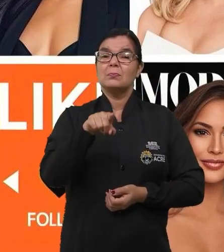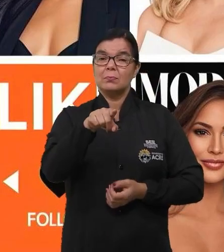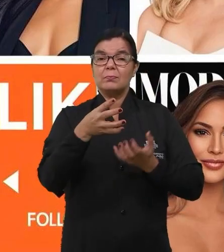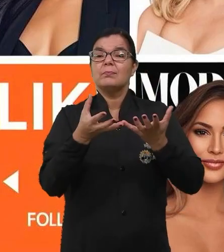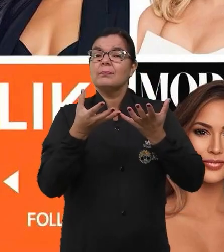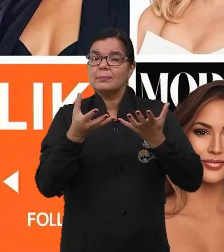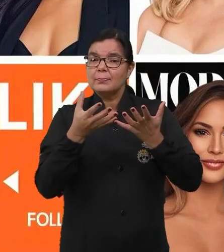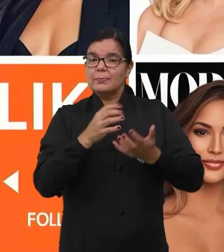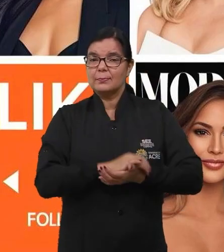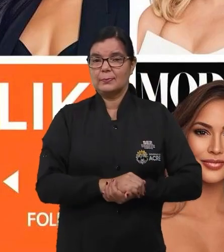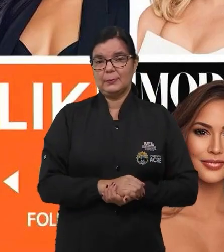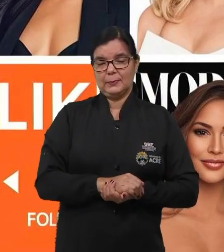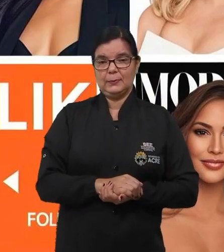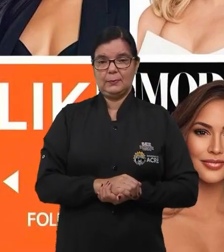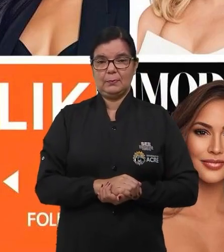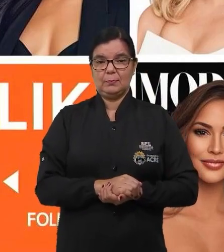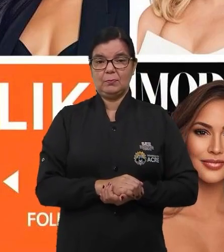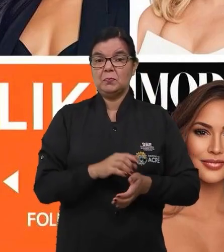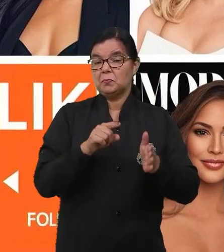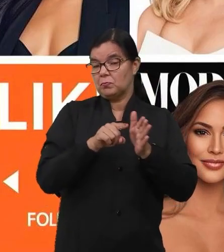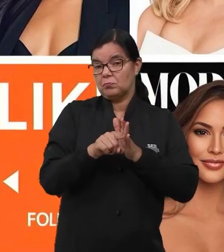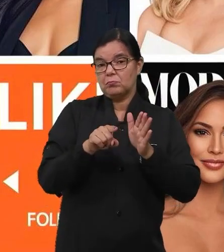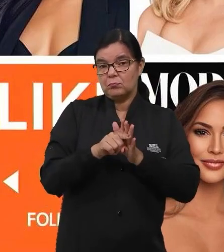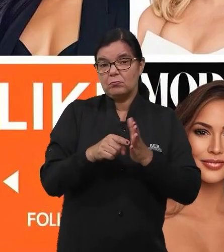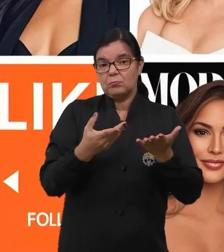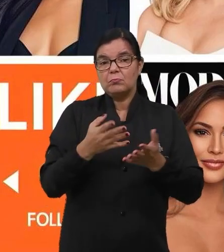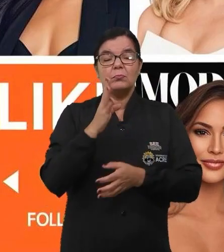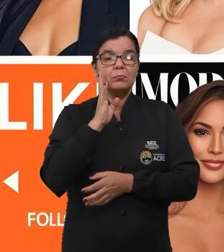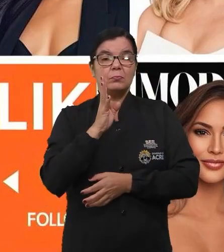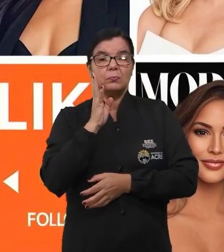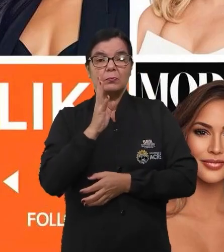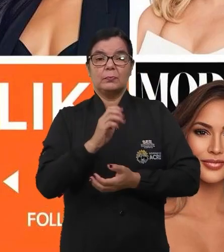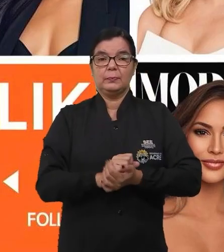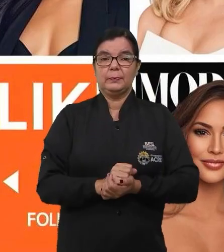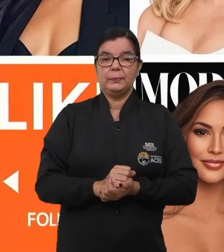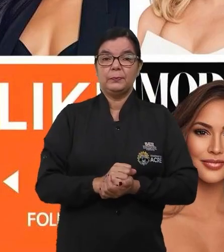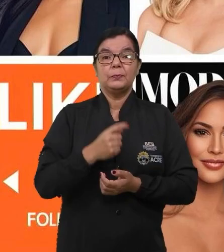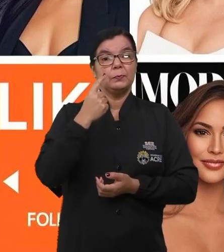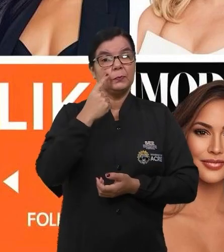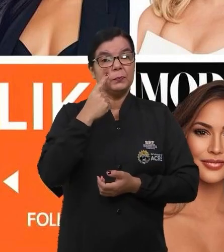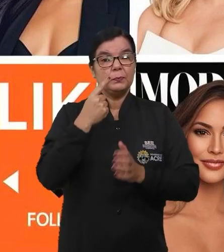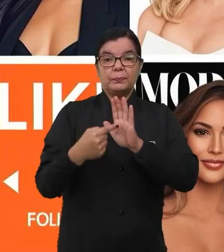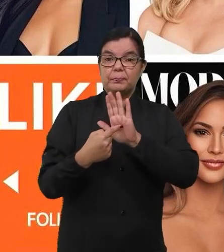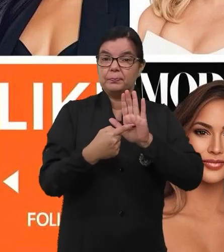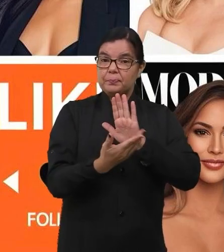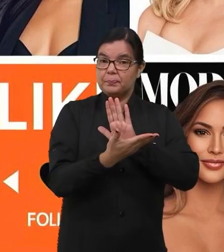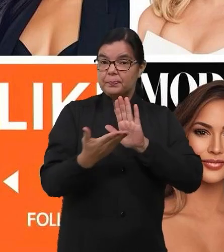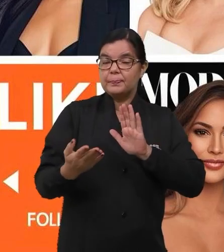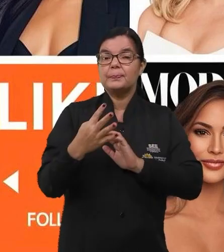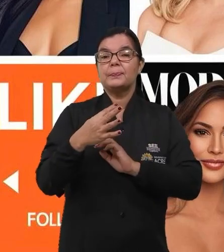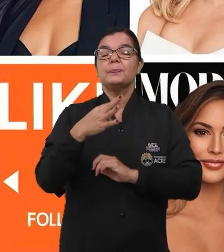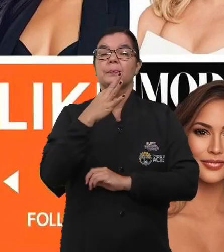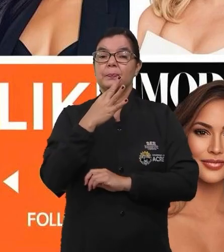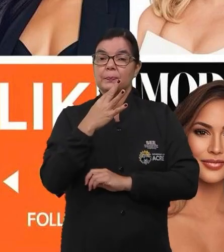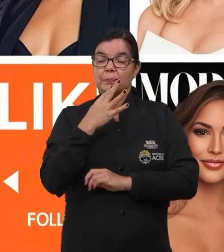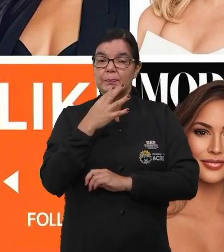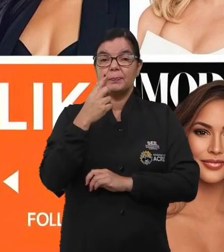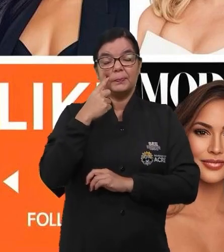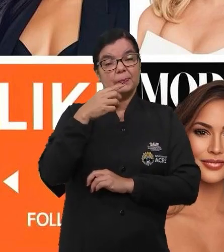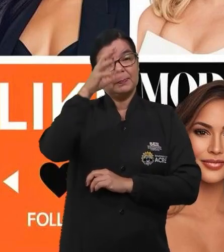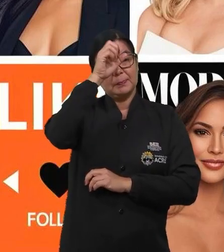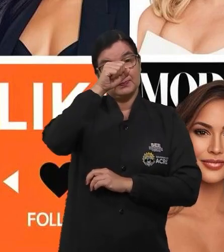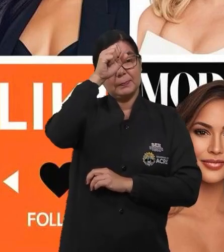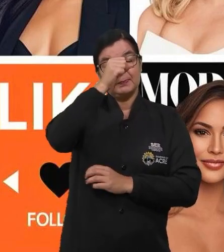querer? É um questionamento bastante interessante diante deste objeto de conhecimento que nós estamos